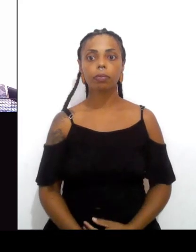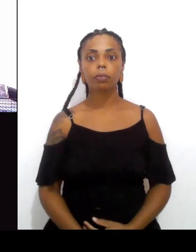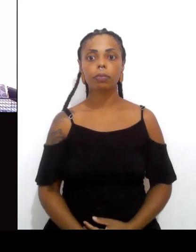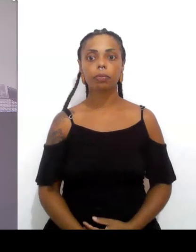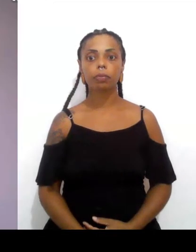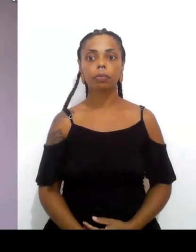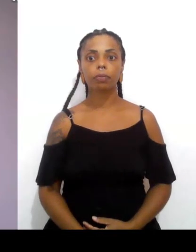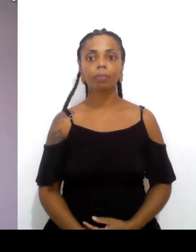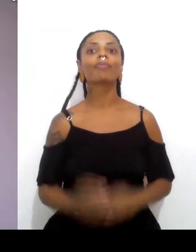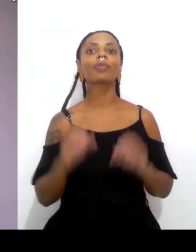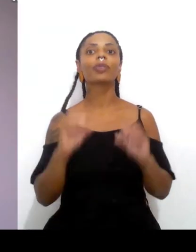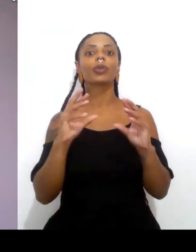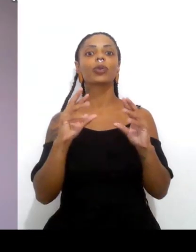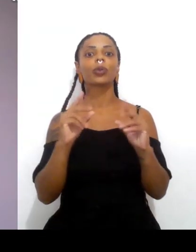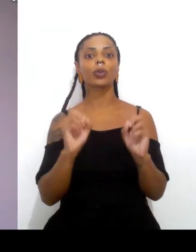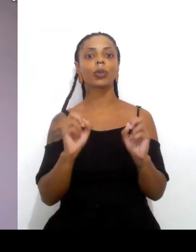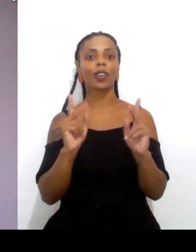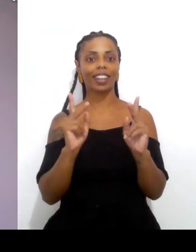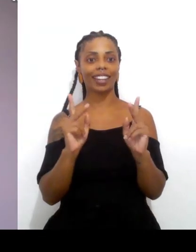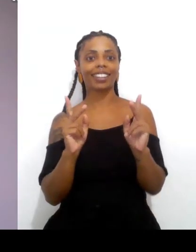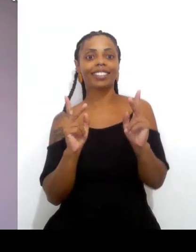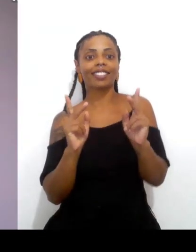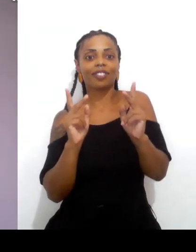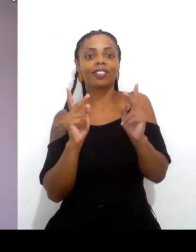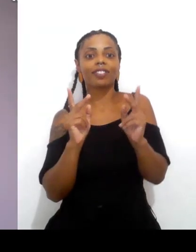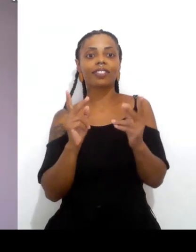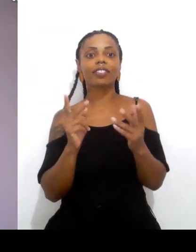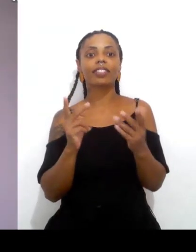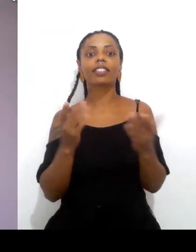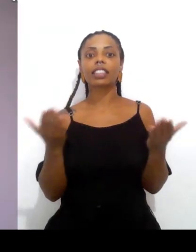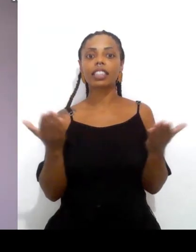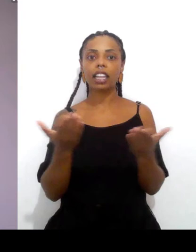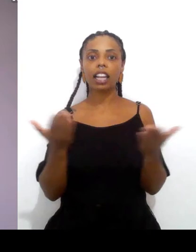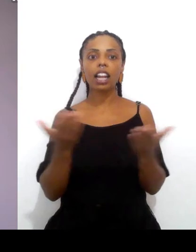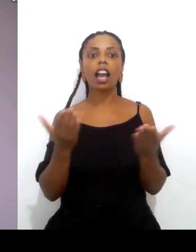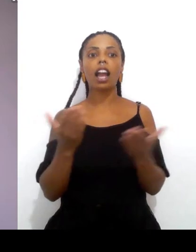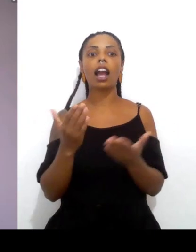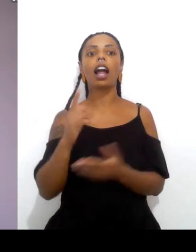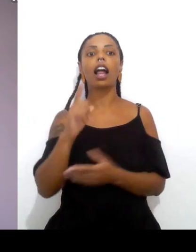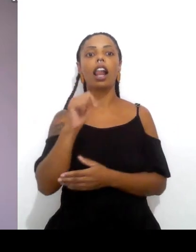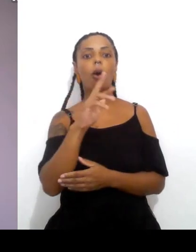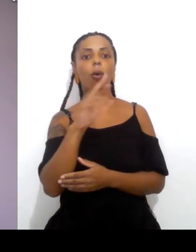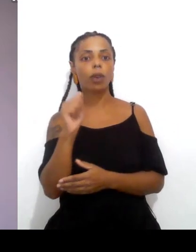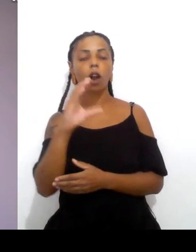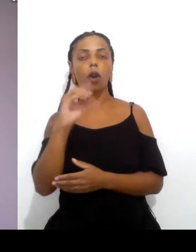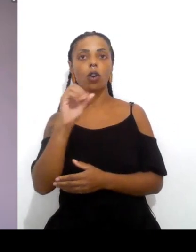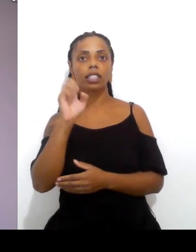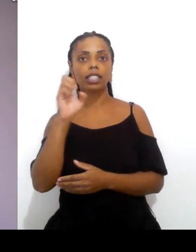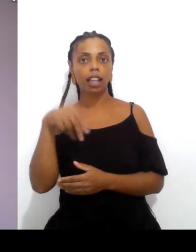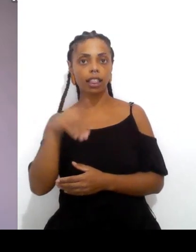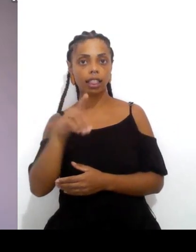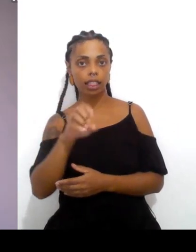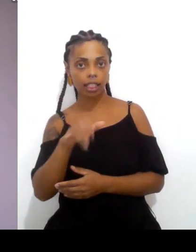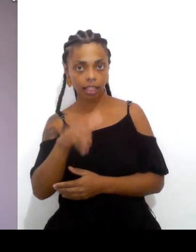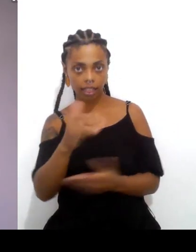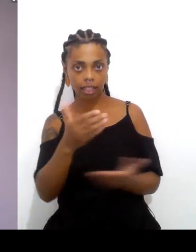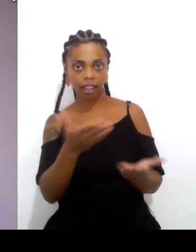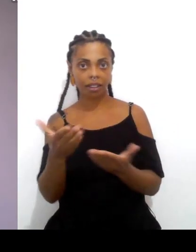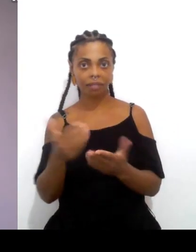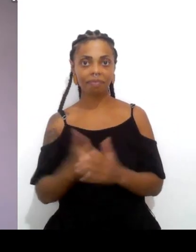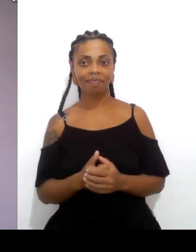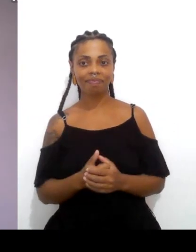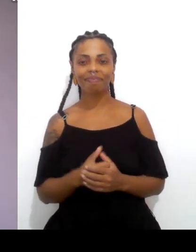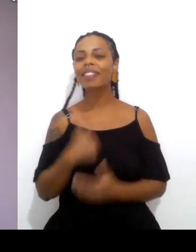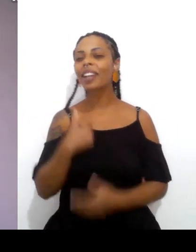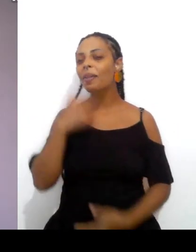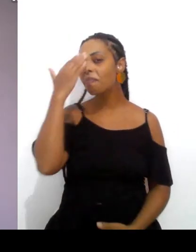tudo certo tem passo a palavra então para minha colega Laura cosendei obrigado muito obrigada